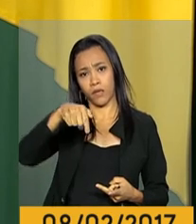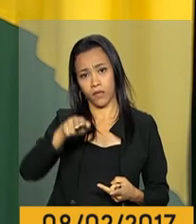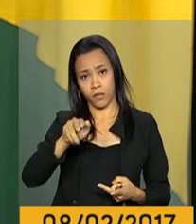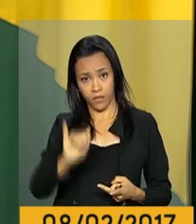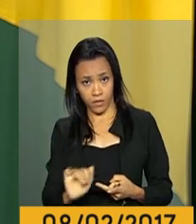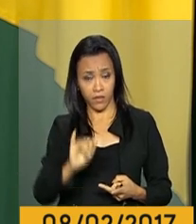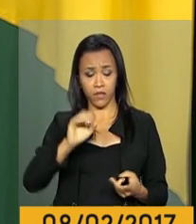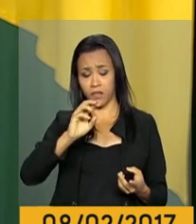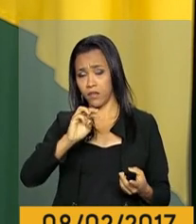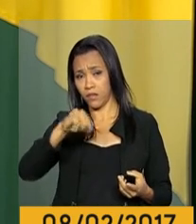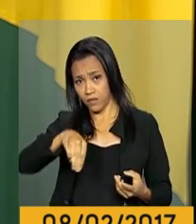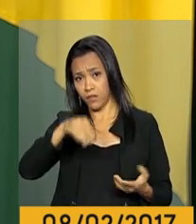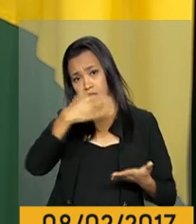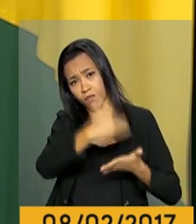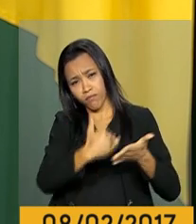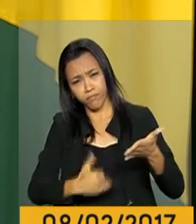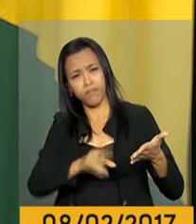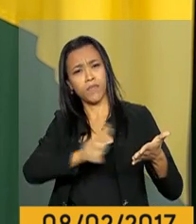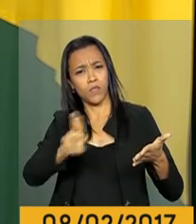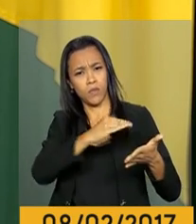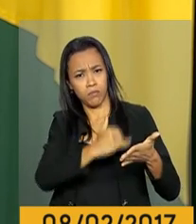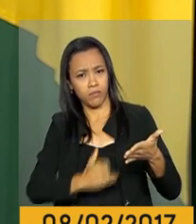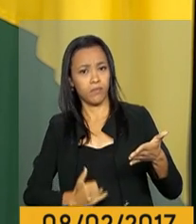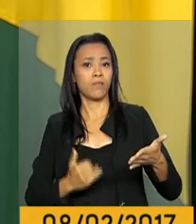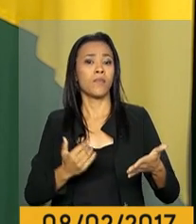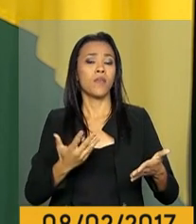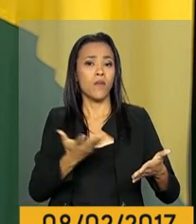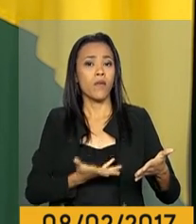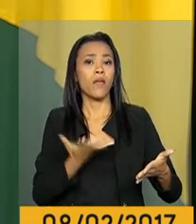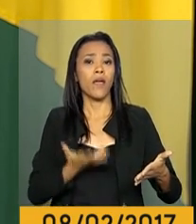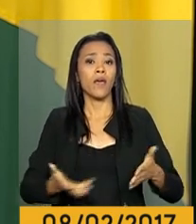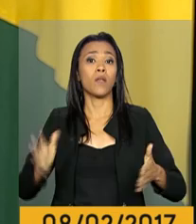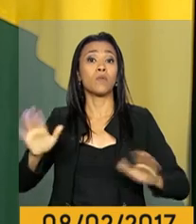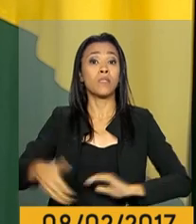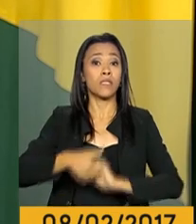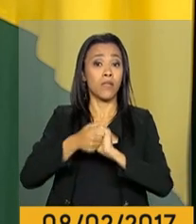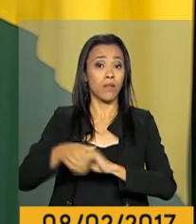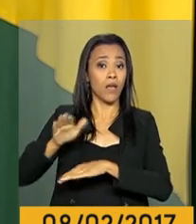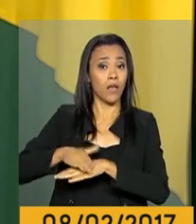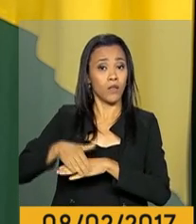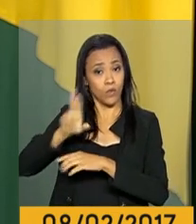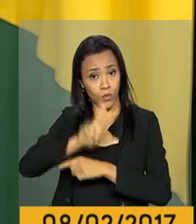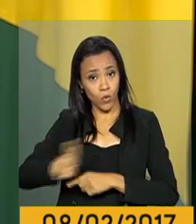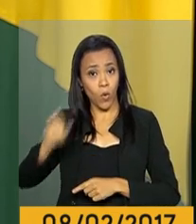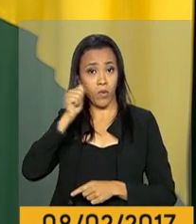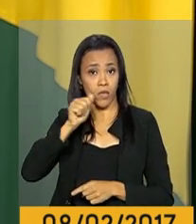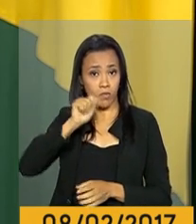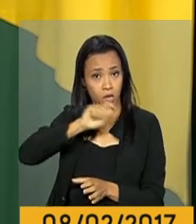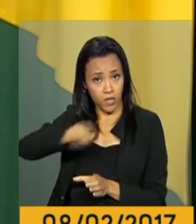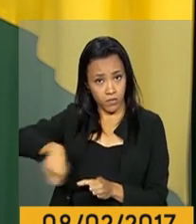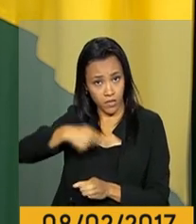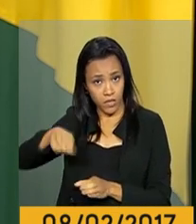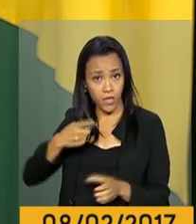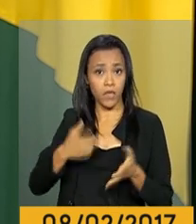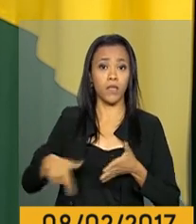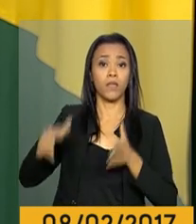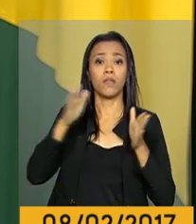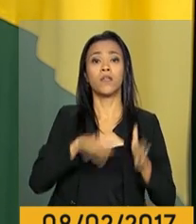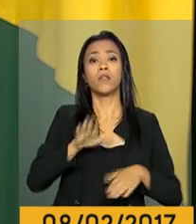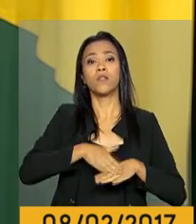e Como fizeram muitos saudar a todos na pessoa das merendeiras dos alunos e das